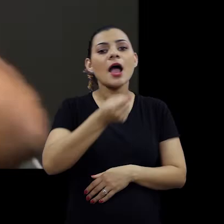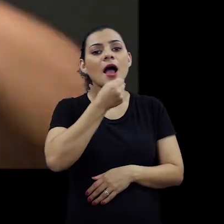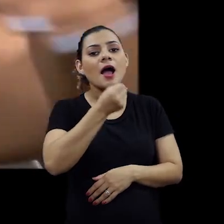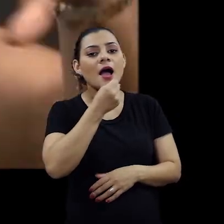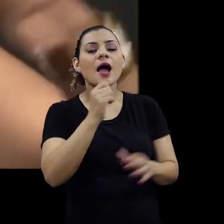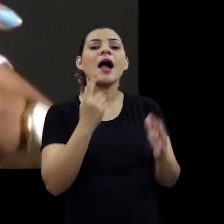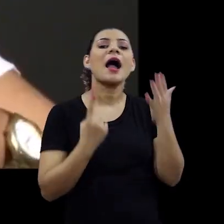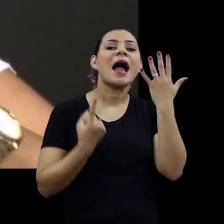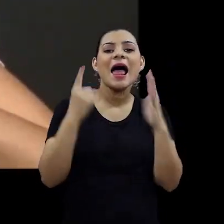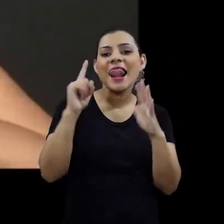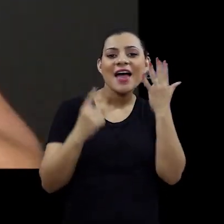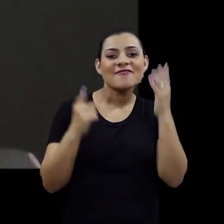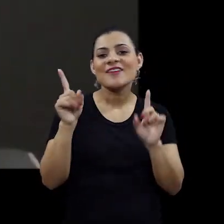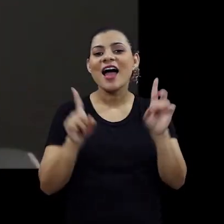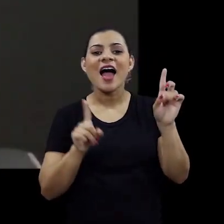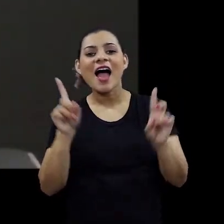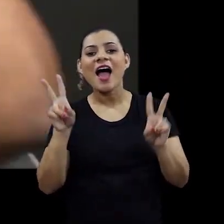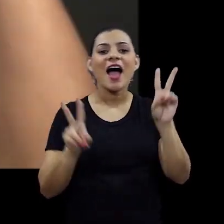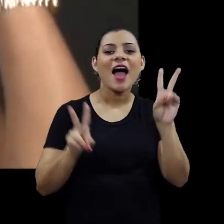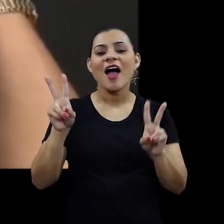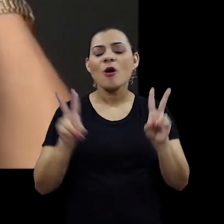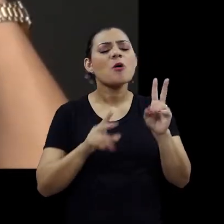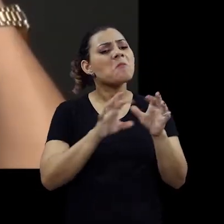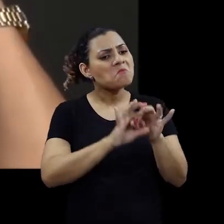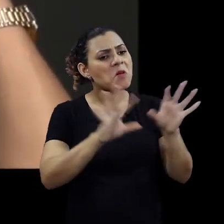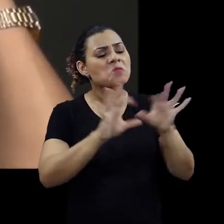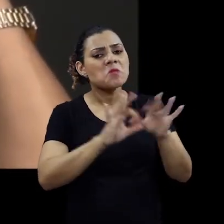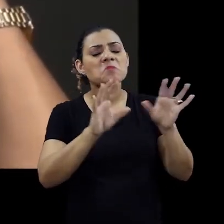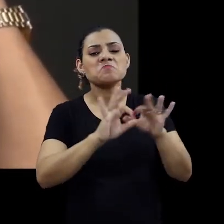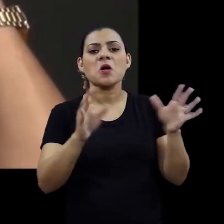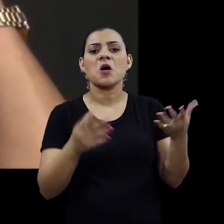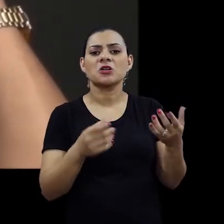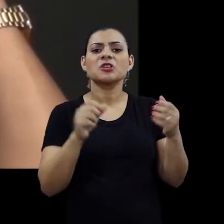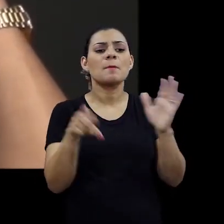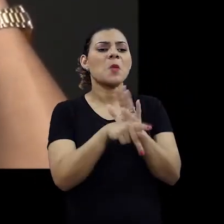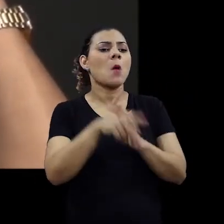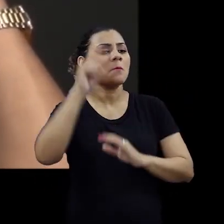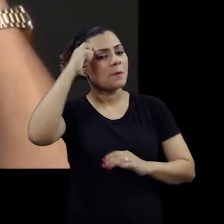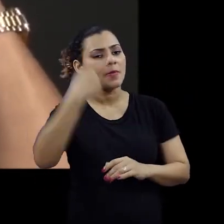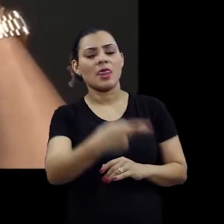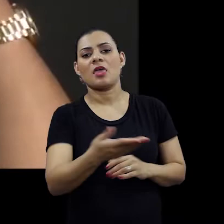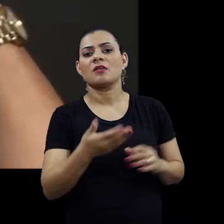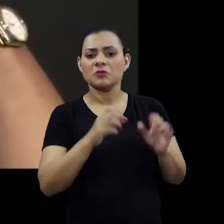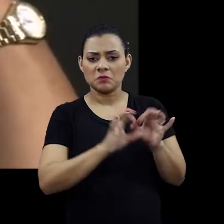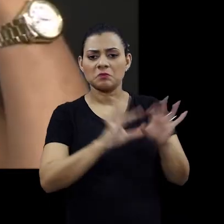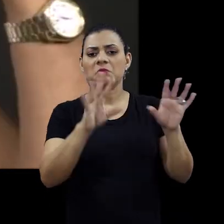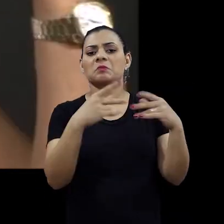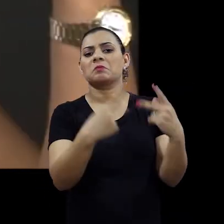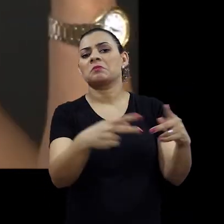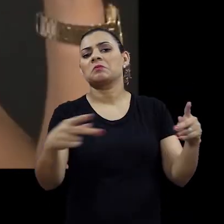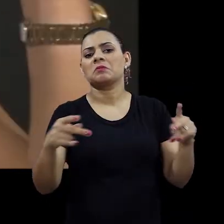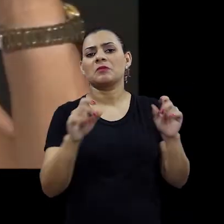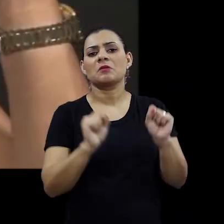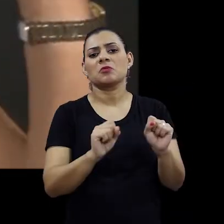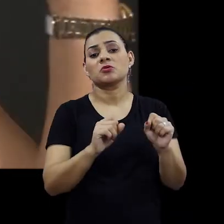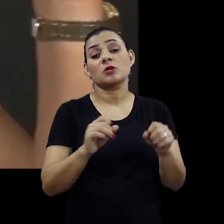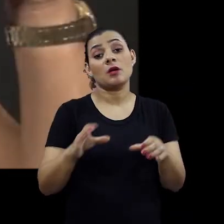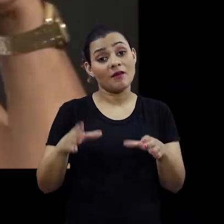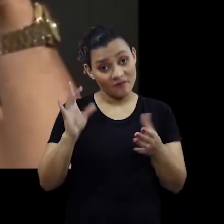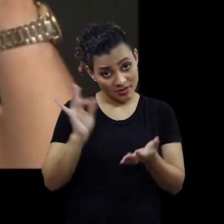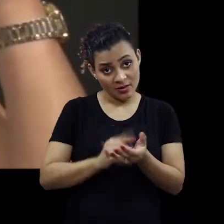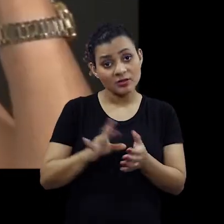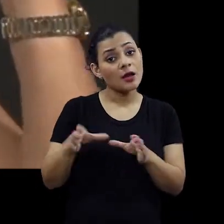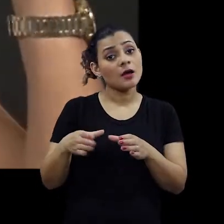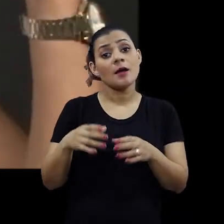carnaval, né? Ah, isso aí é coisa de preto, vai à festa, não vai fazer, não vai falar nada de carne. O pessoal de carnaval é tudo